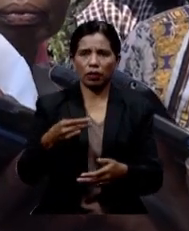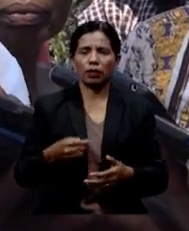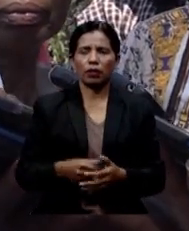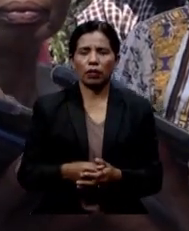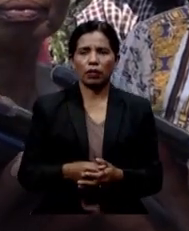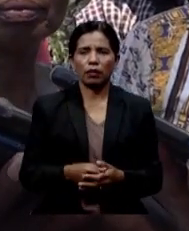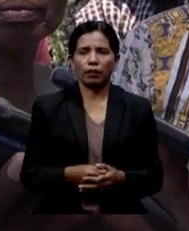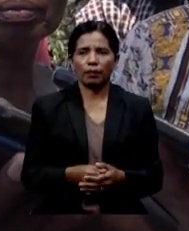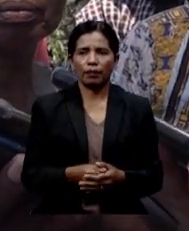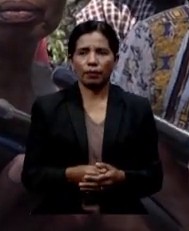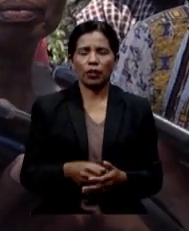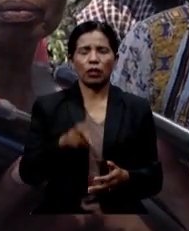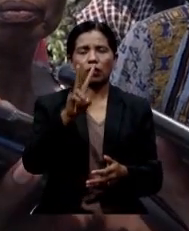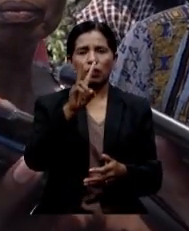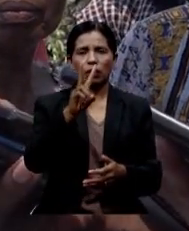quase